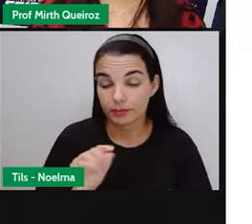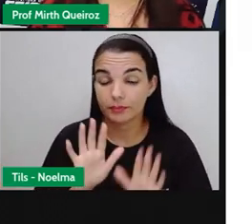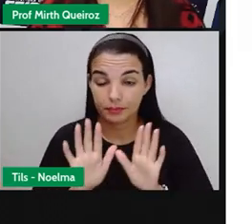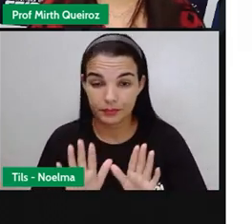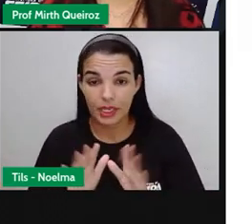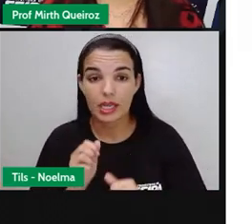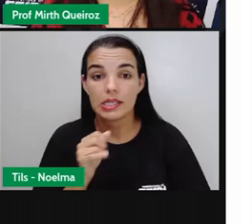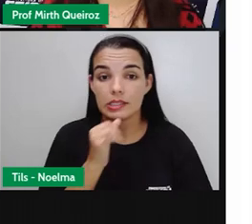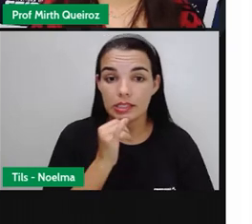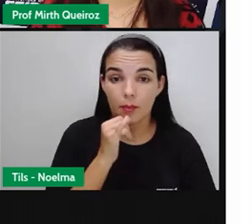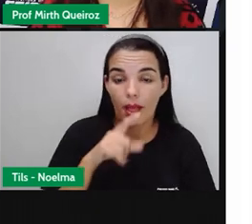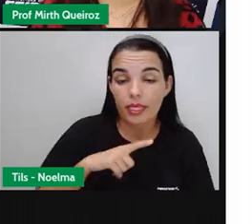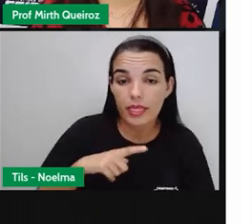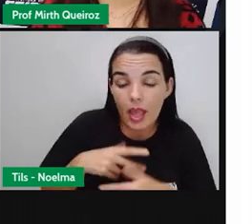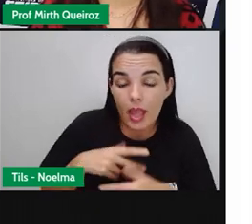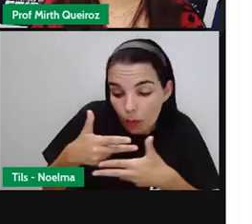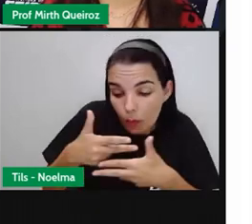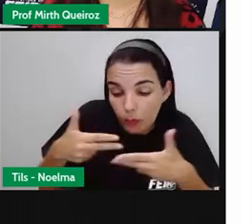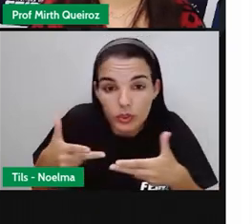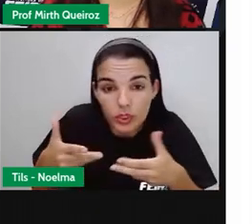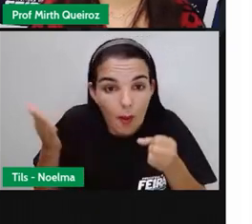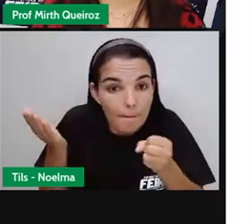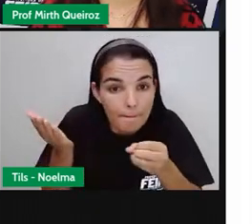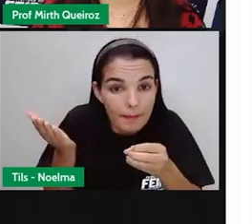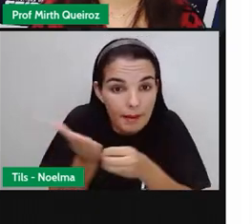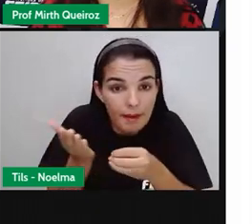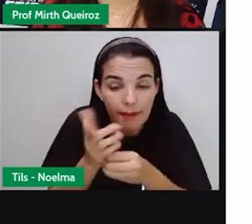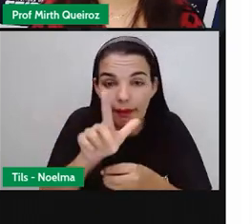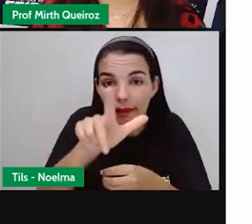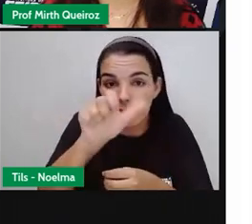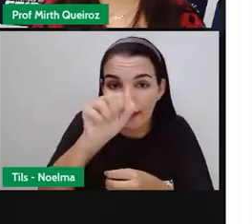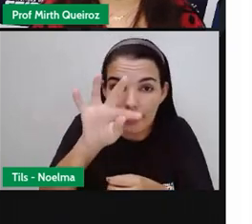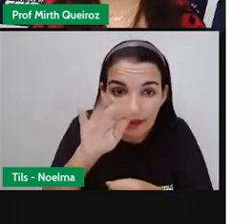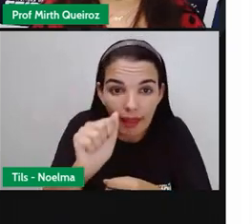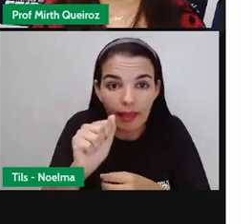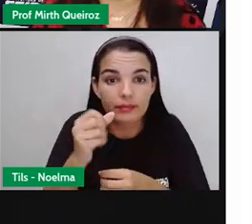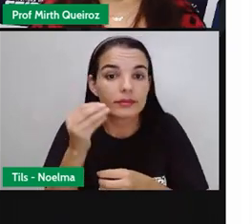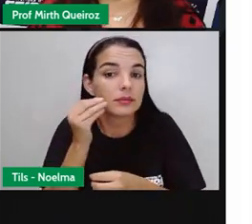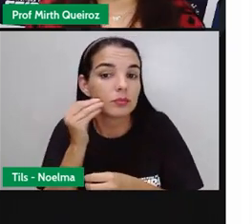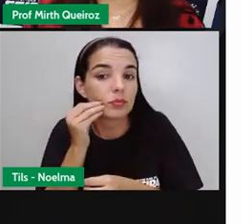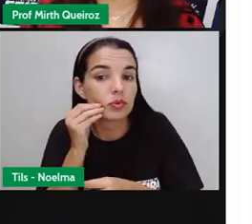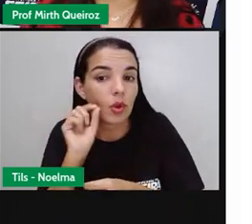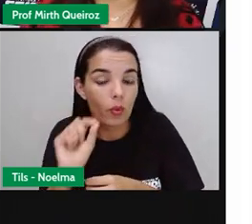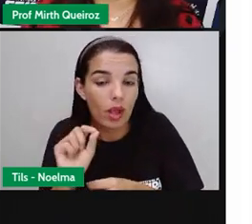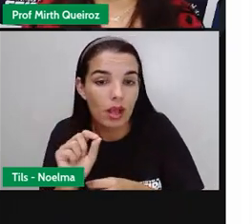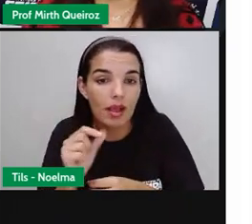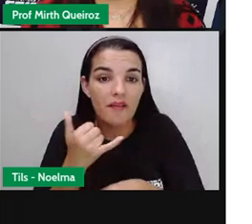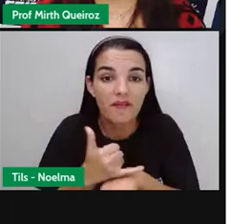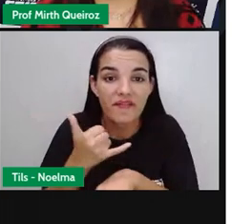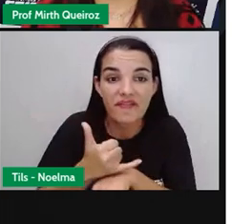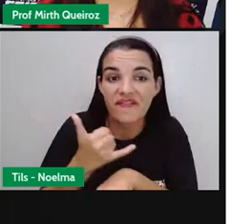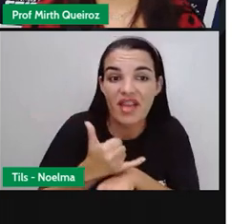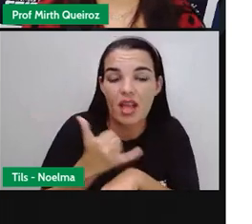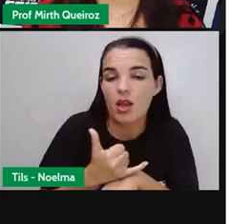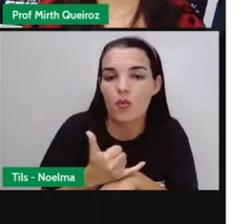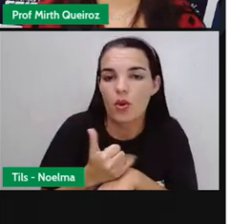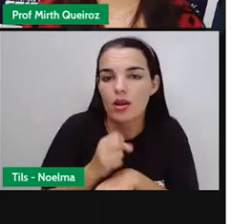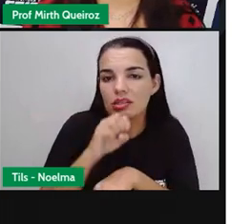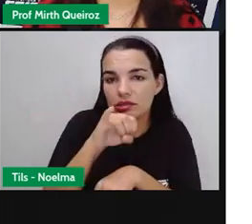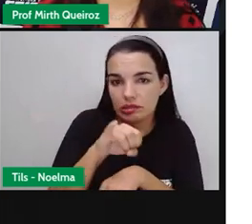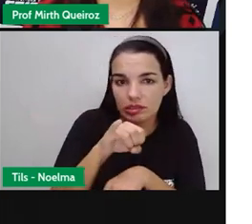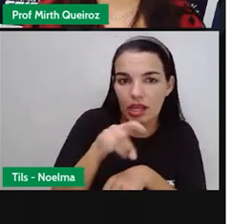uma ou mais substâncias alteram-se, dando origem a compostos diferentes. Nós temos como exemplo aí essa latinha. Essa